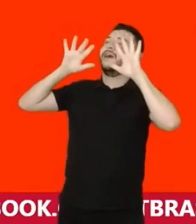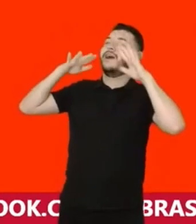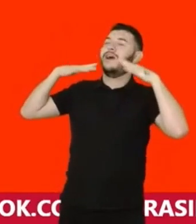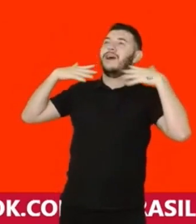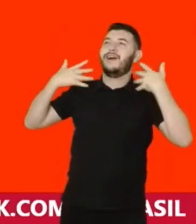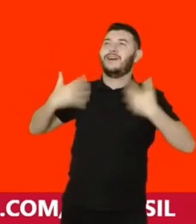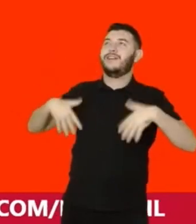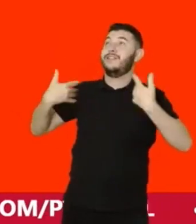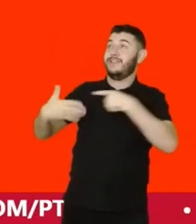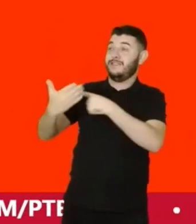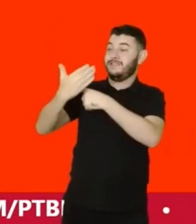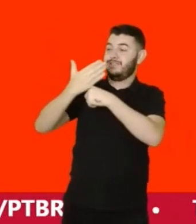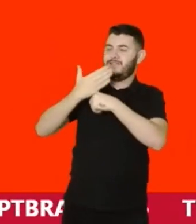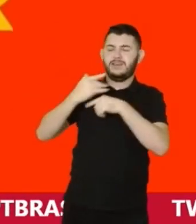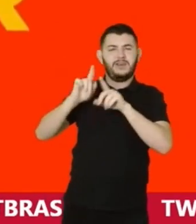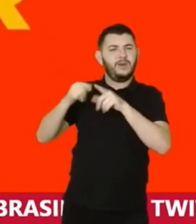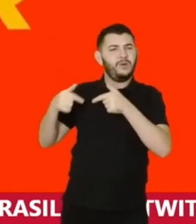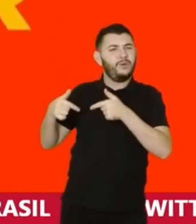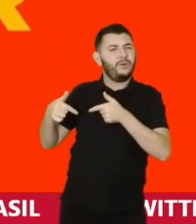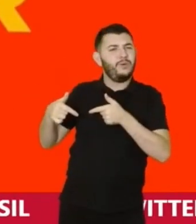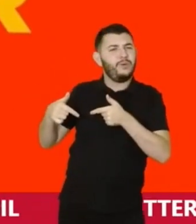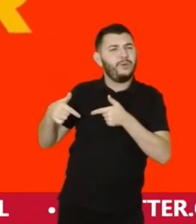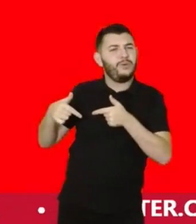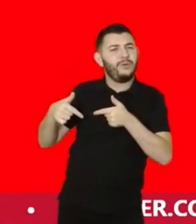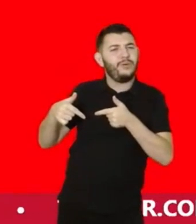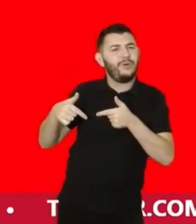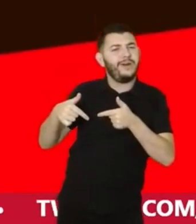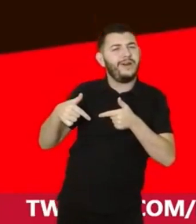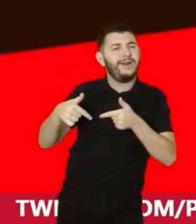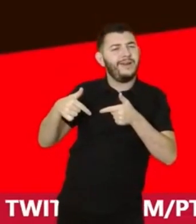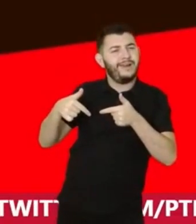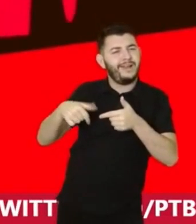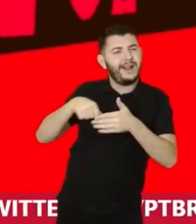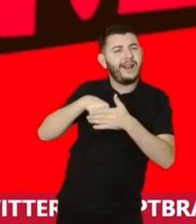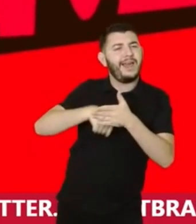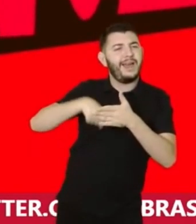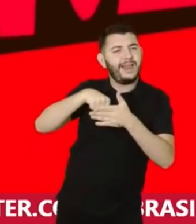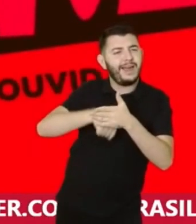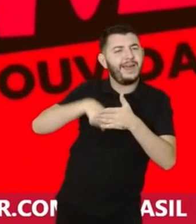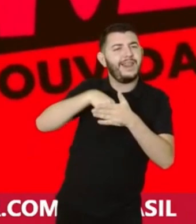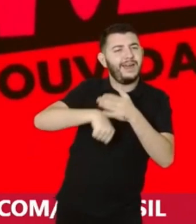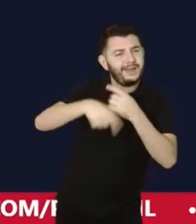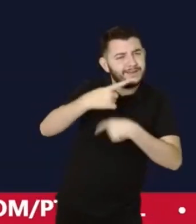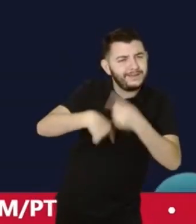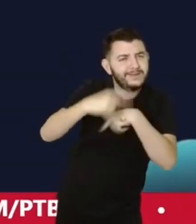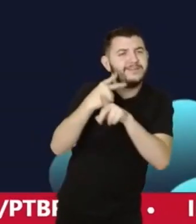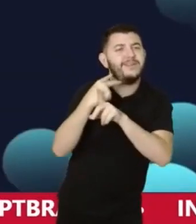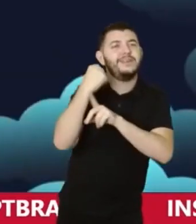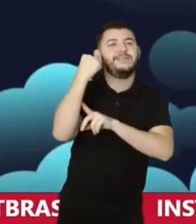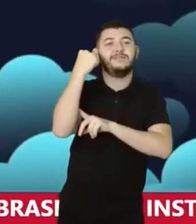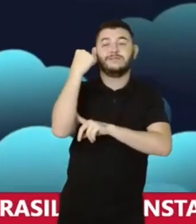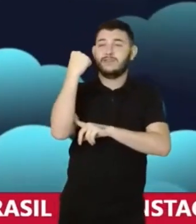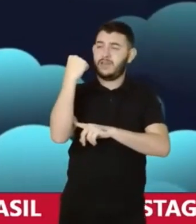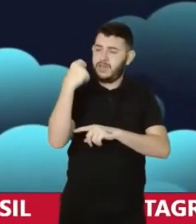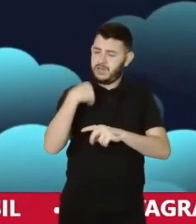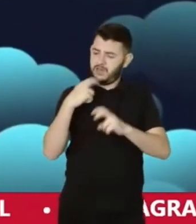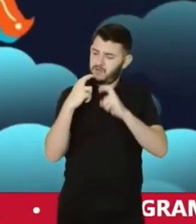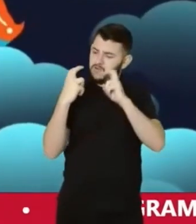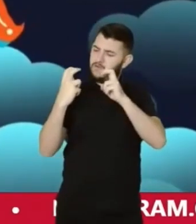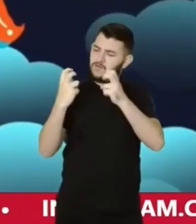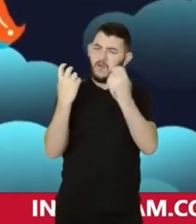sina, batalhando pra vencer. Tenho voz pra ser ouvida,